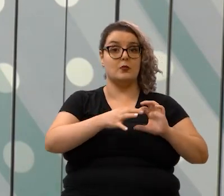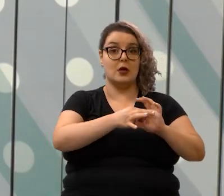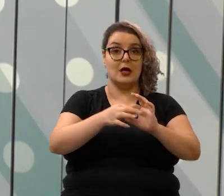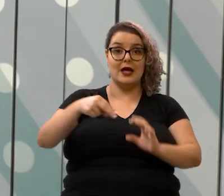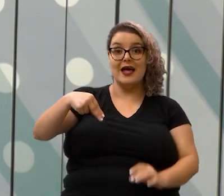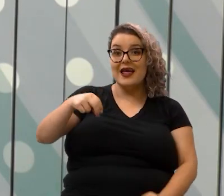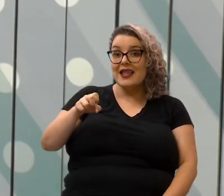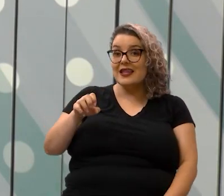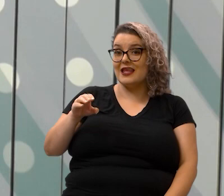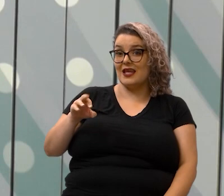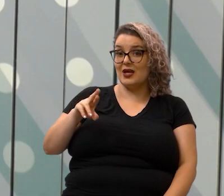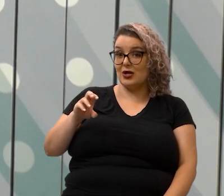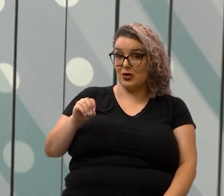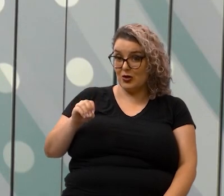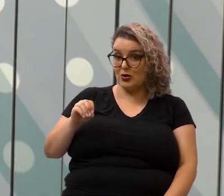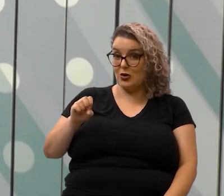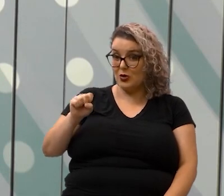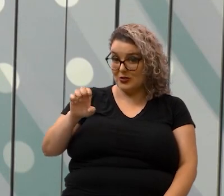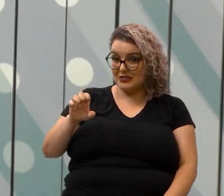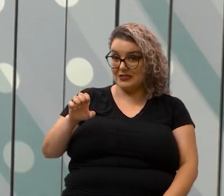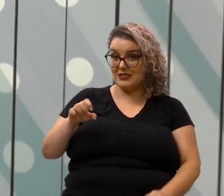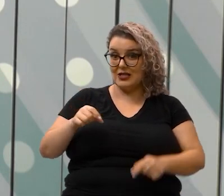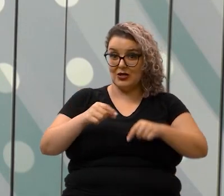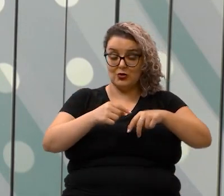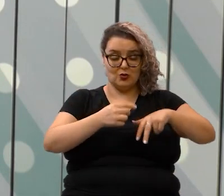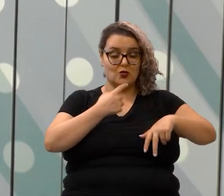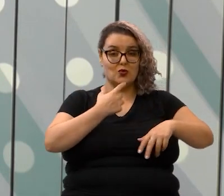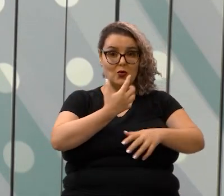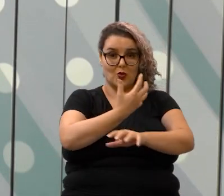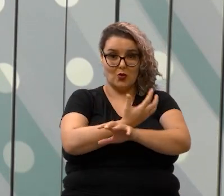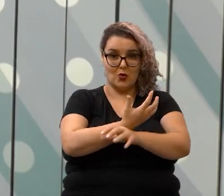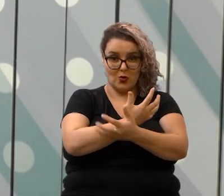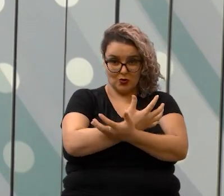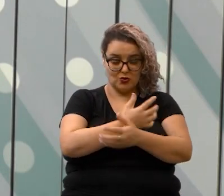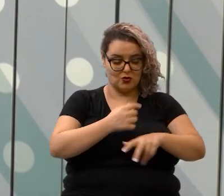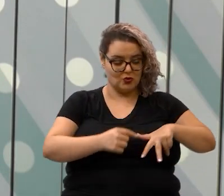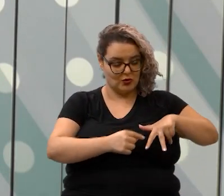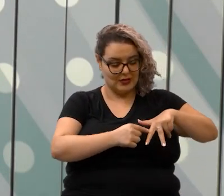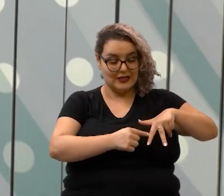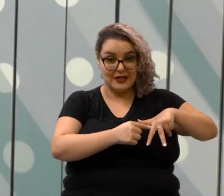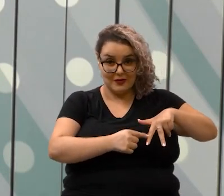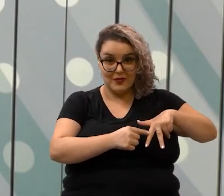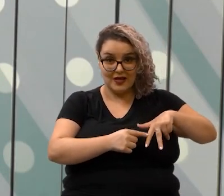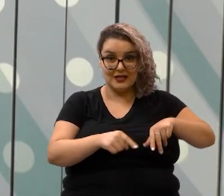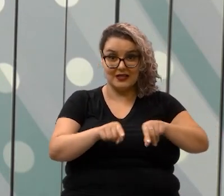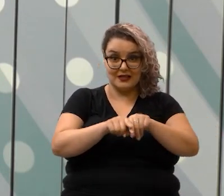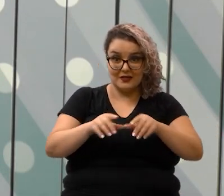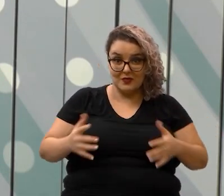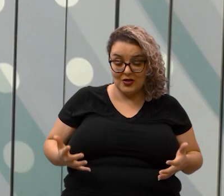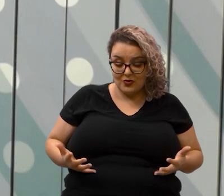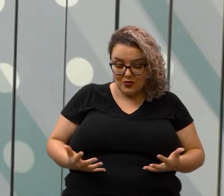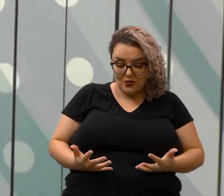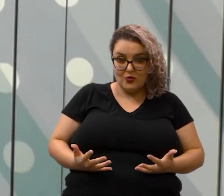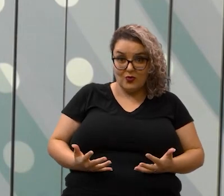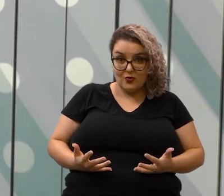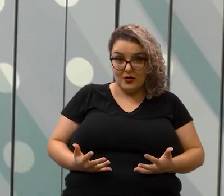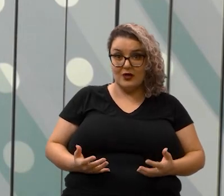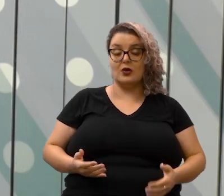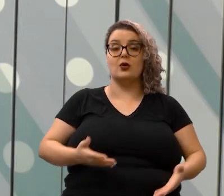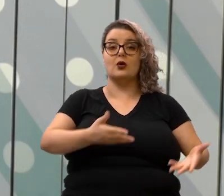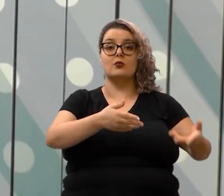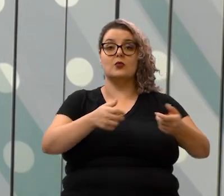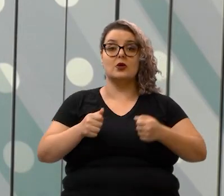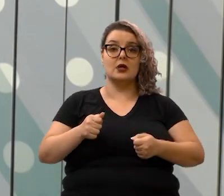a necrose do fêmur e também problemas no quadril? Para falar sobre esse assunto, no quadro de hoje, nós convidamos